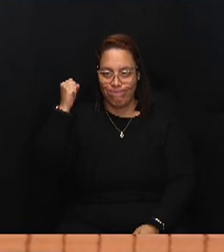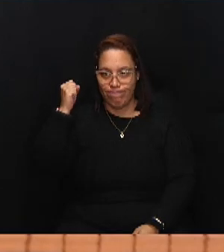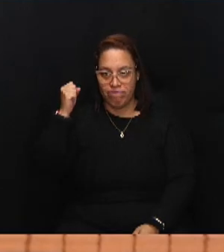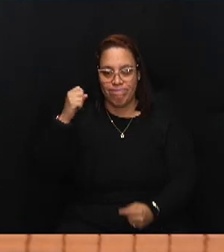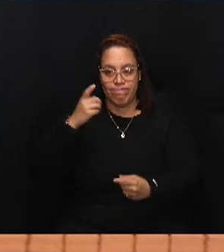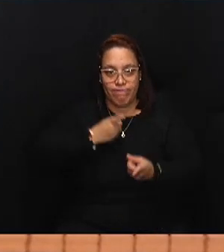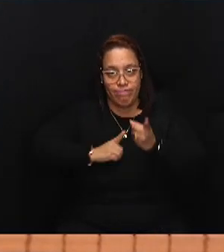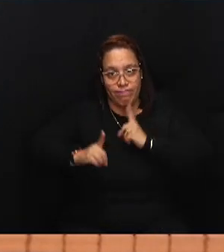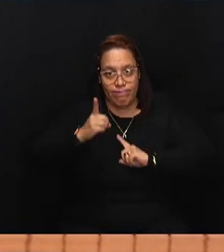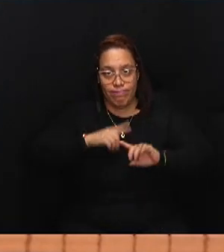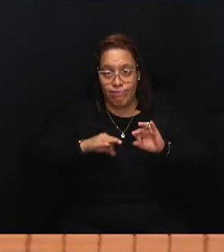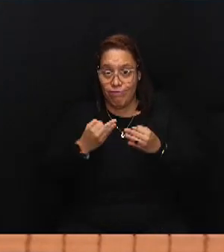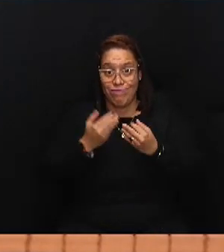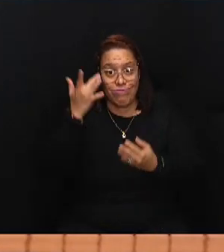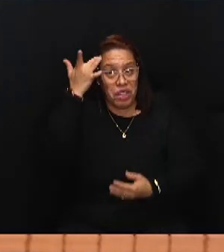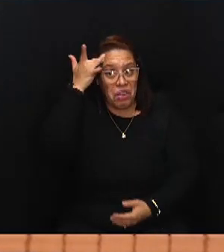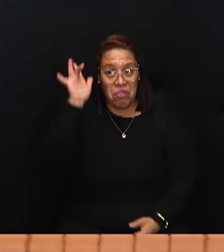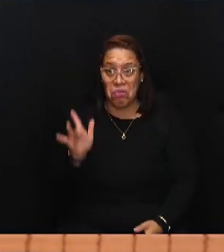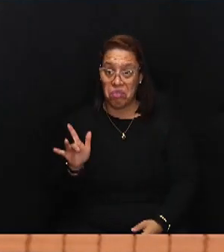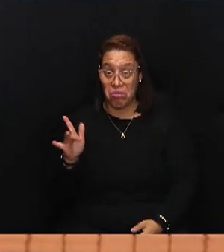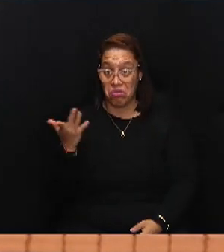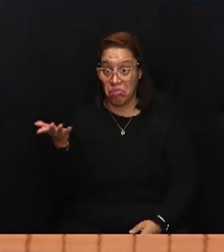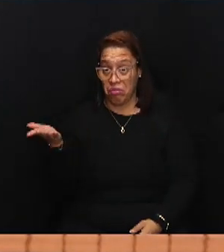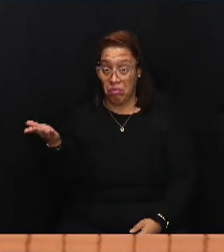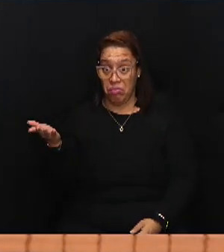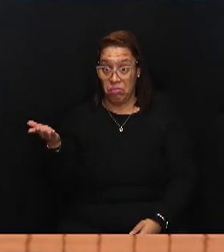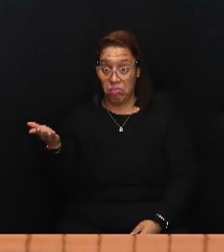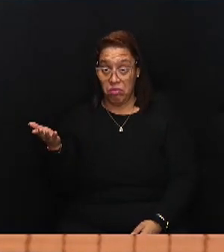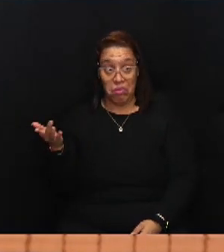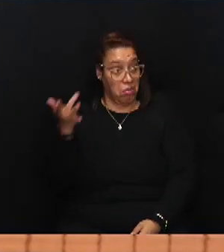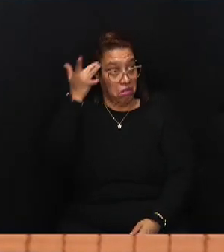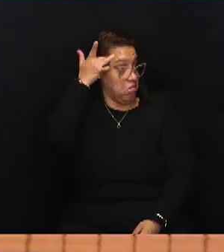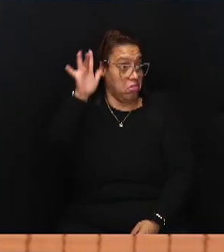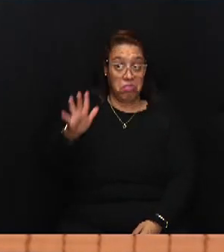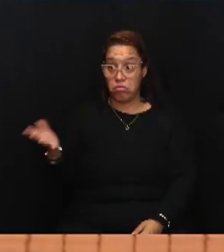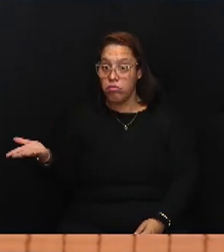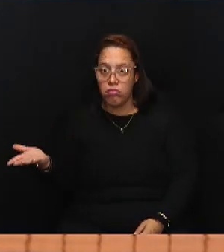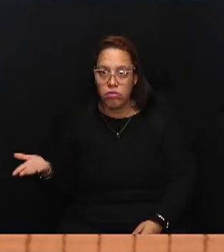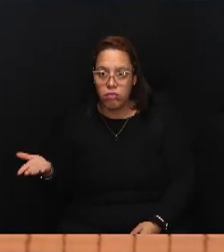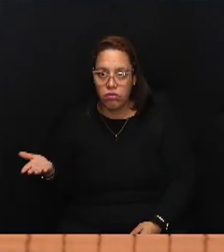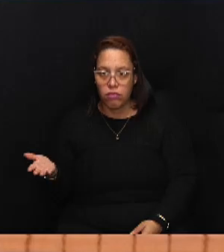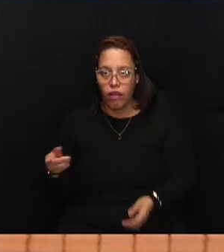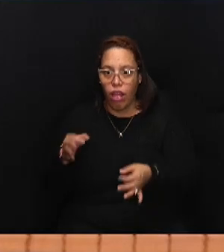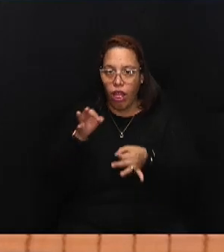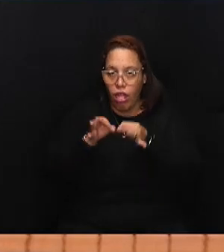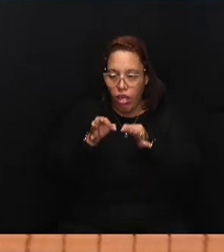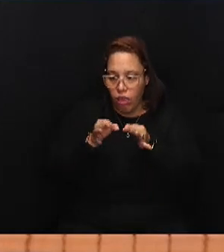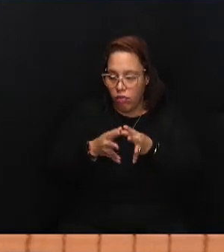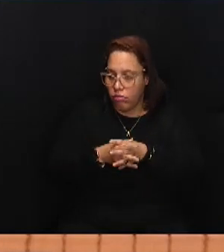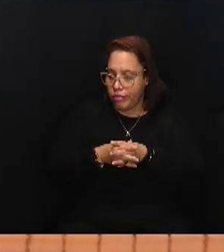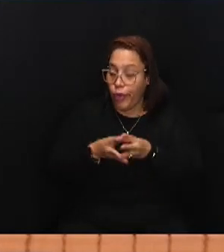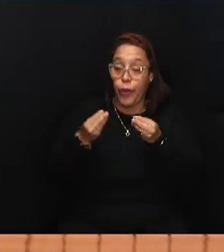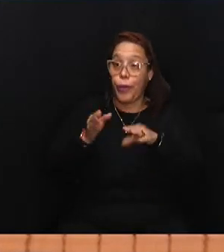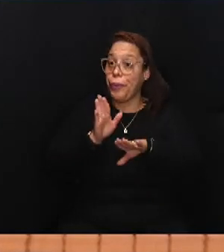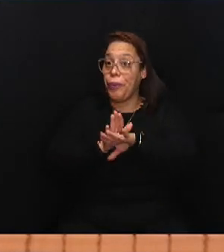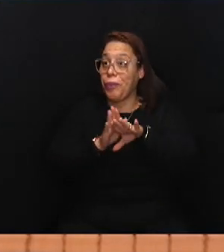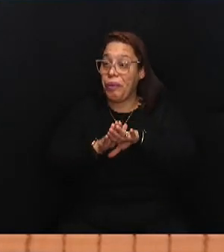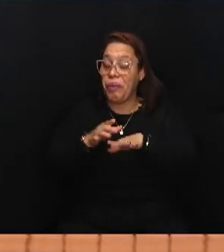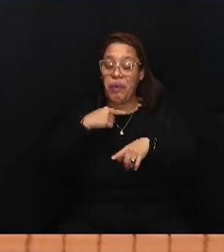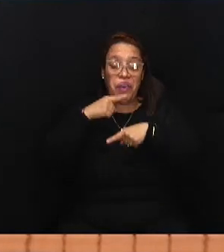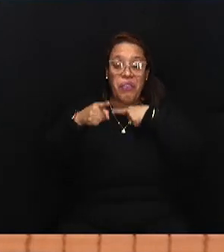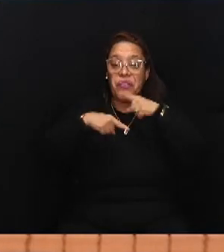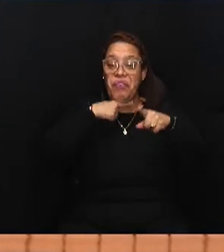a família não consegue entender ele, e você também passa a não entender, porque a justificativa, como que eu ajudei, hoje ninguém quer